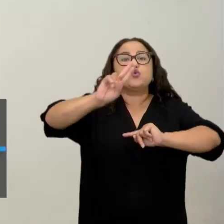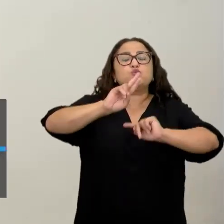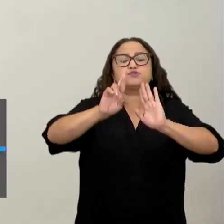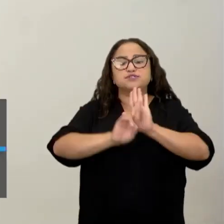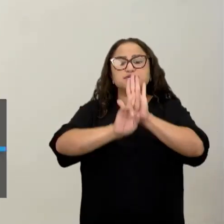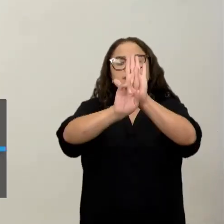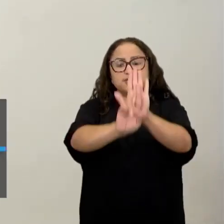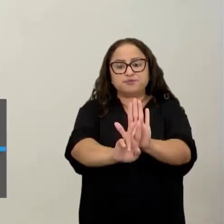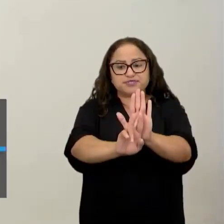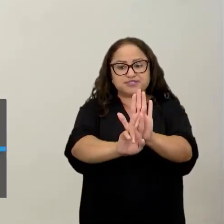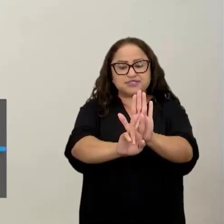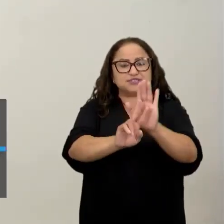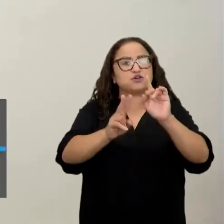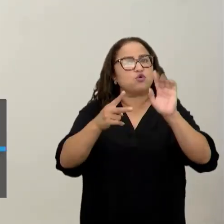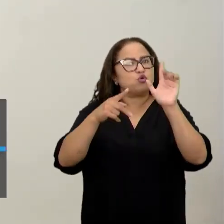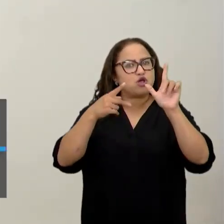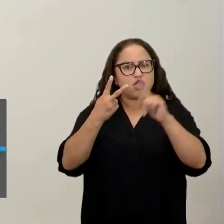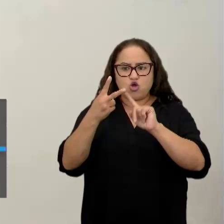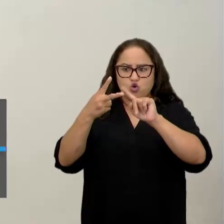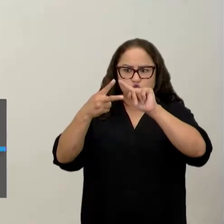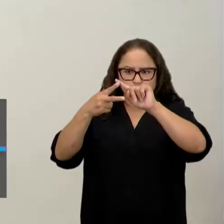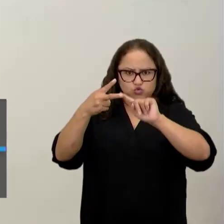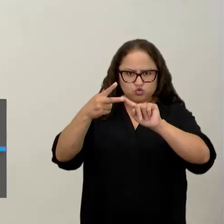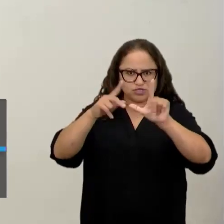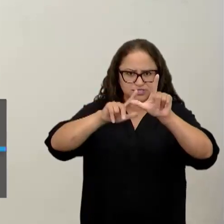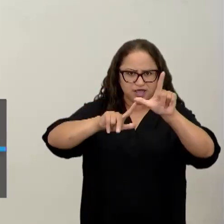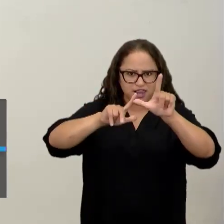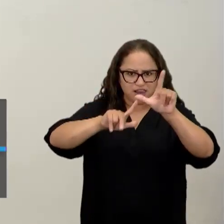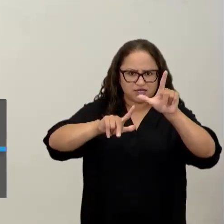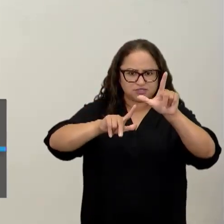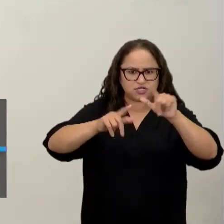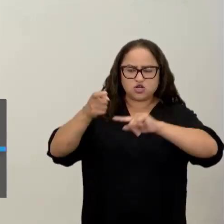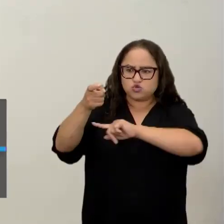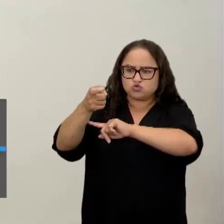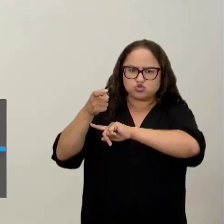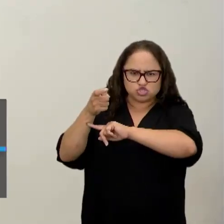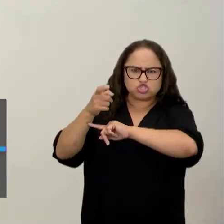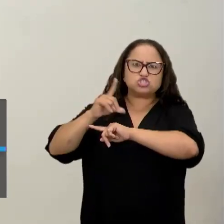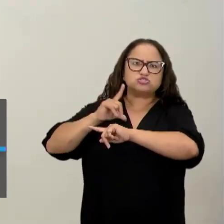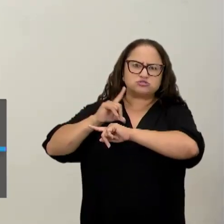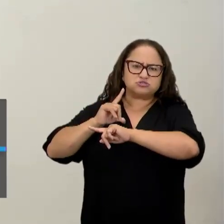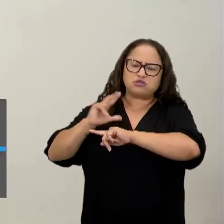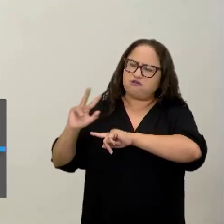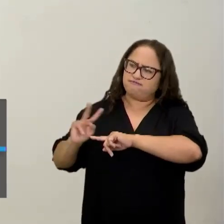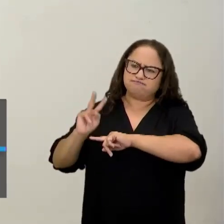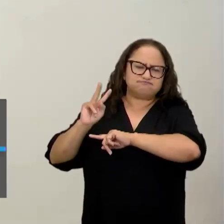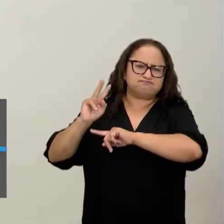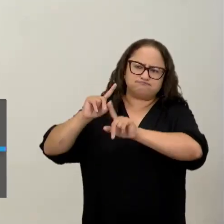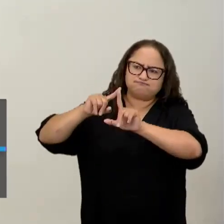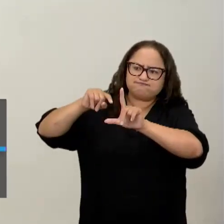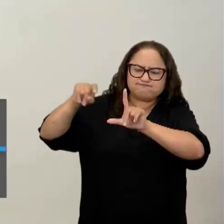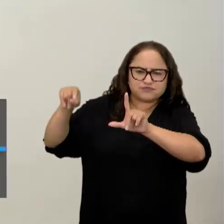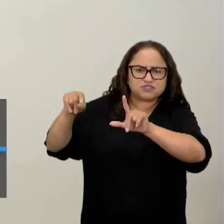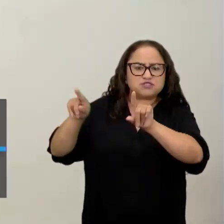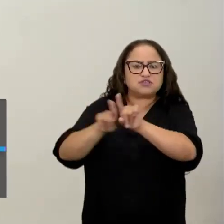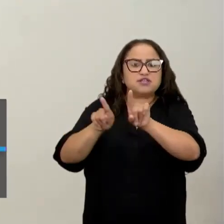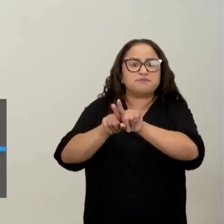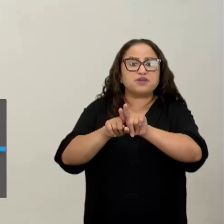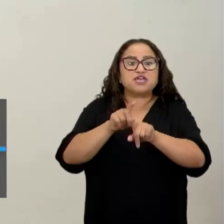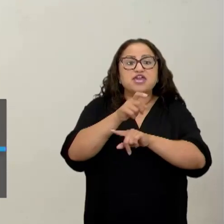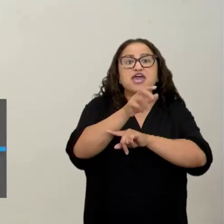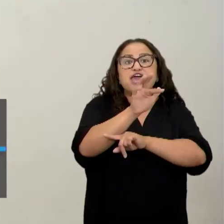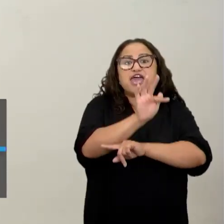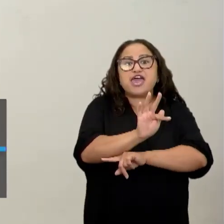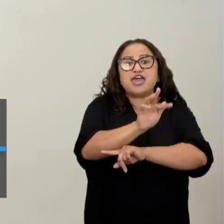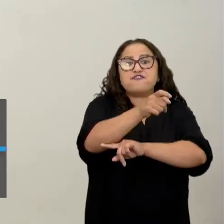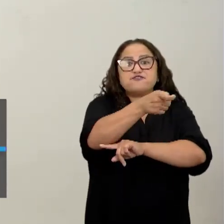essa representação por duas letras A gente tem um X que a nossa variável que determina as coisas né e um f de